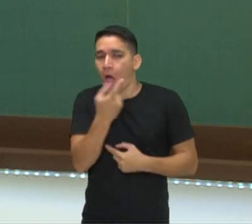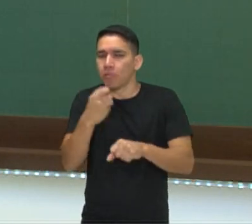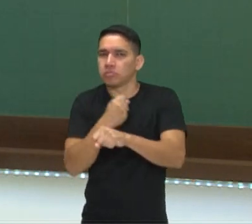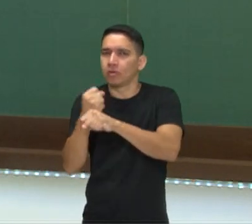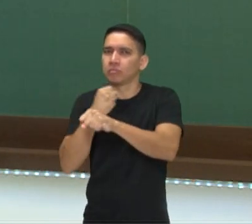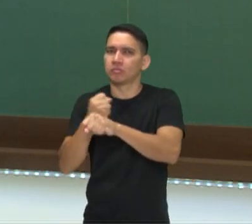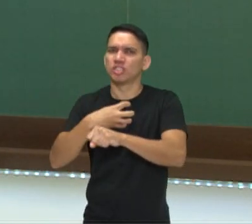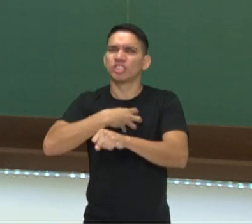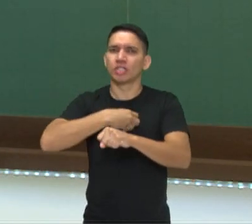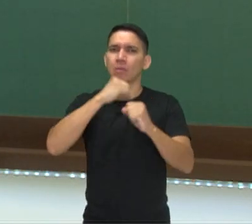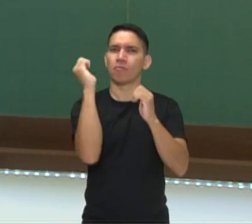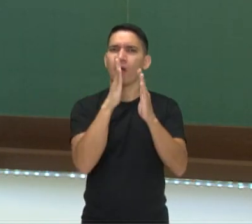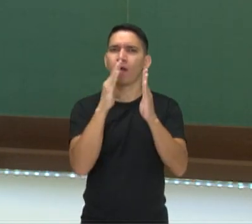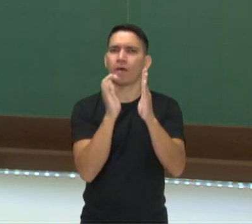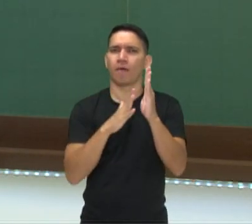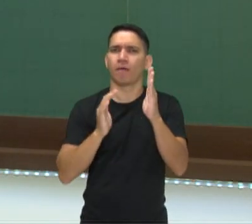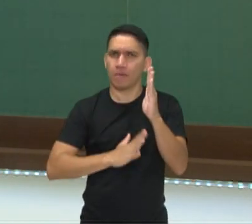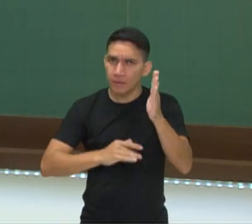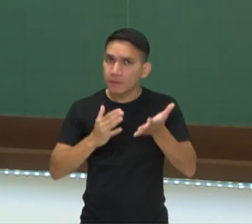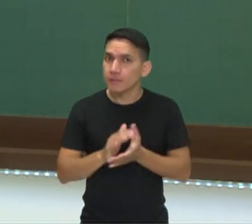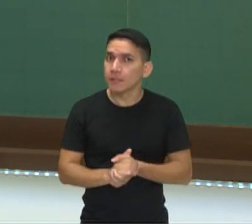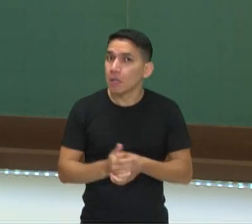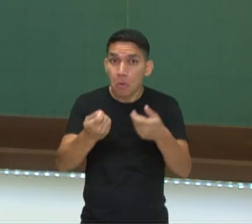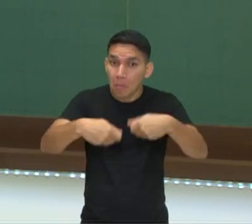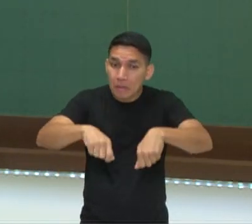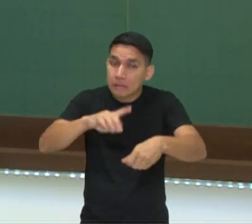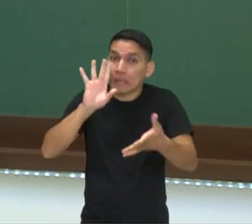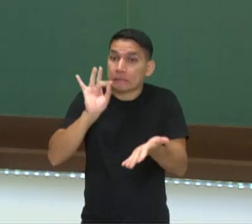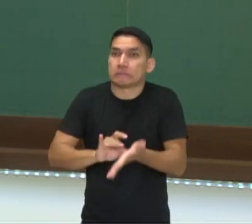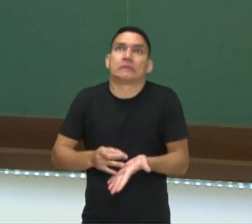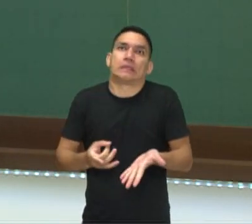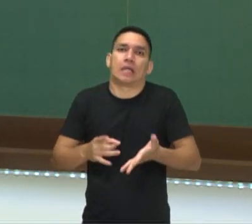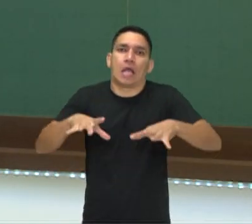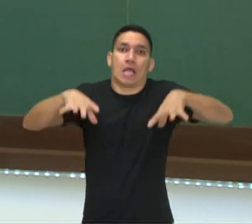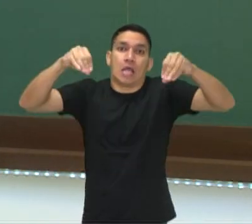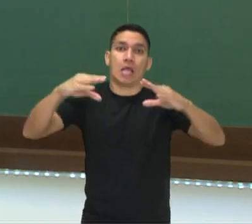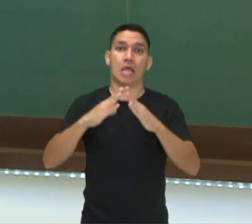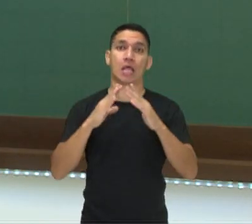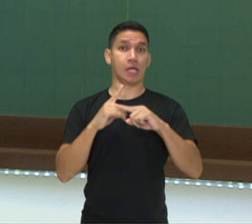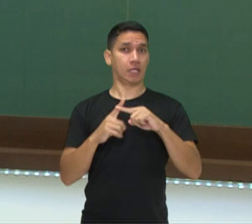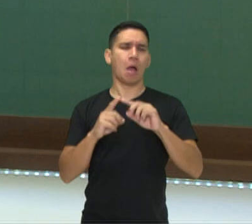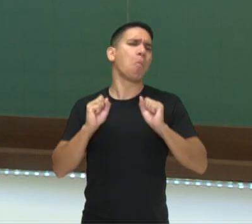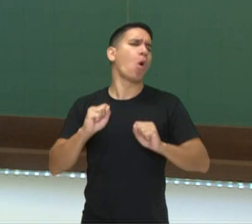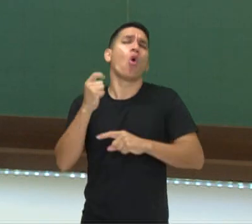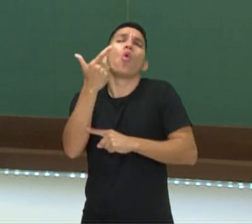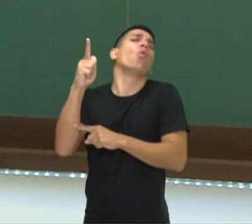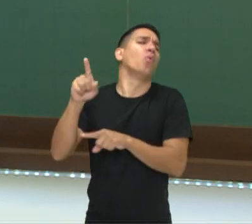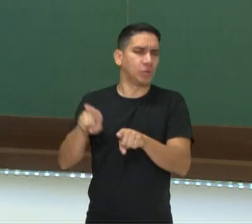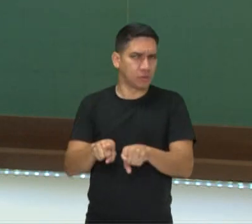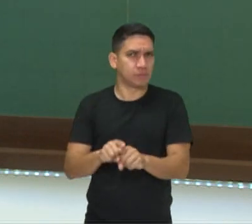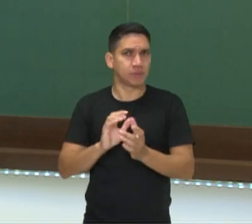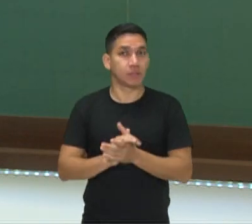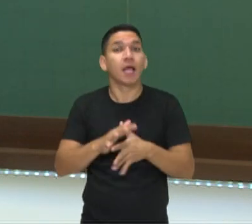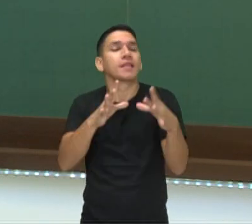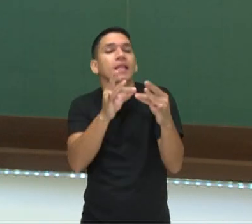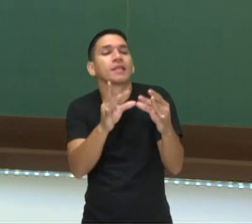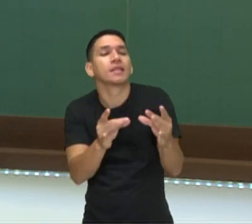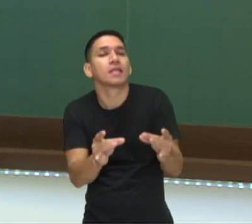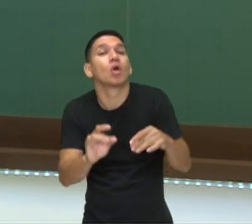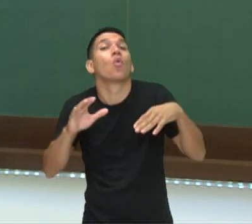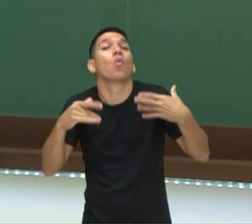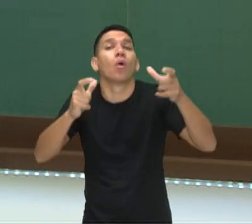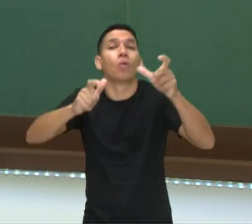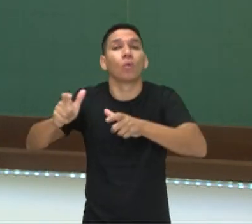estilo barroco? Não precisa ser necessariamente igreja, pode ser igreja ou qualquer outra construção. Descreva qual é